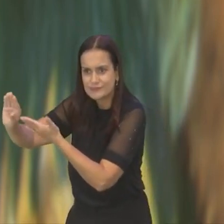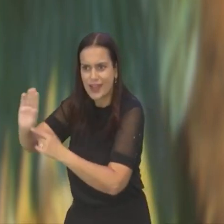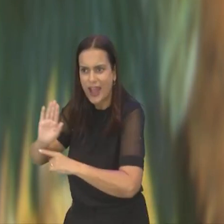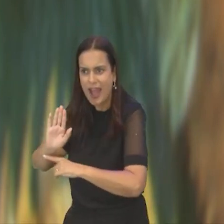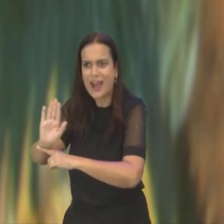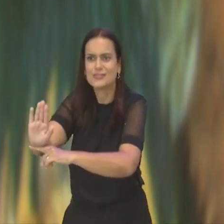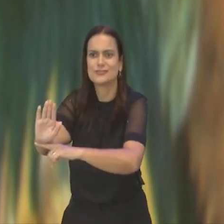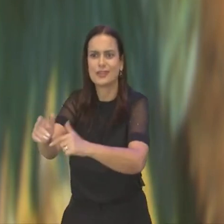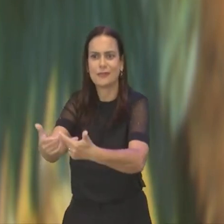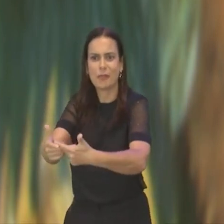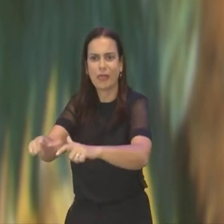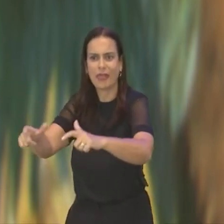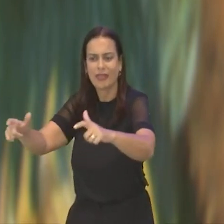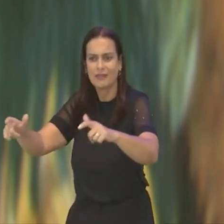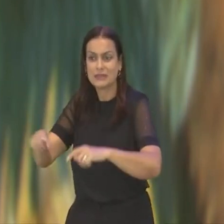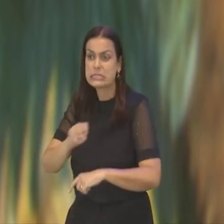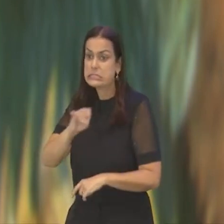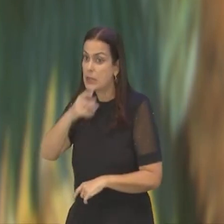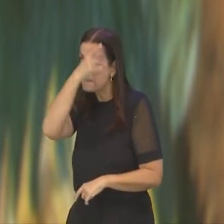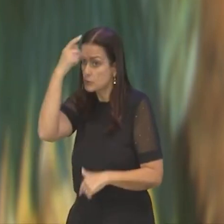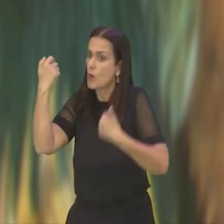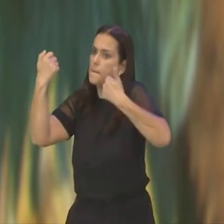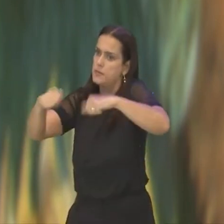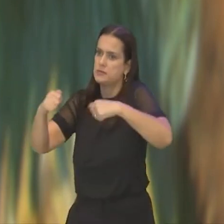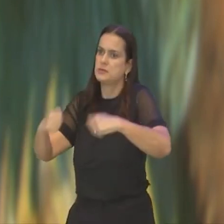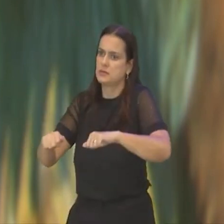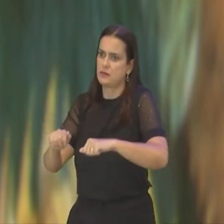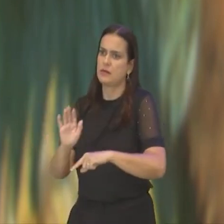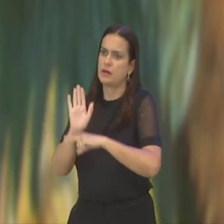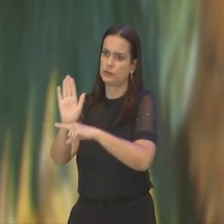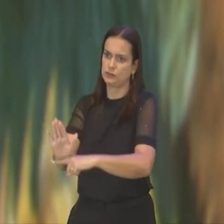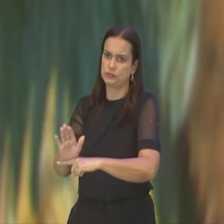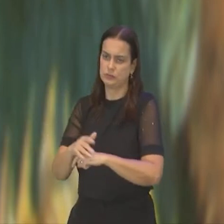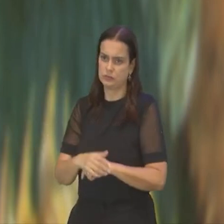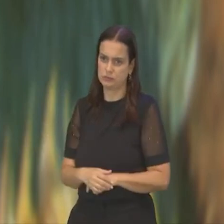à medida que alguém tinha necessidade.